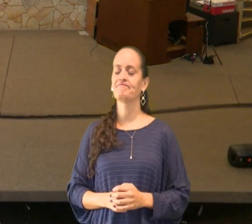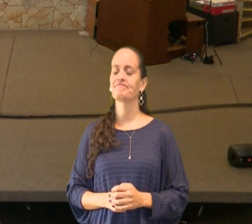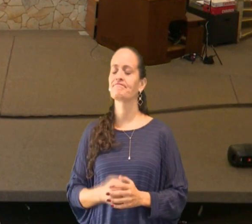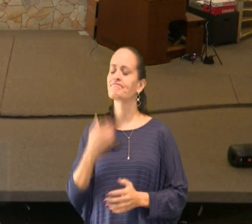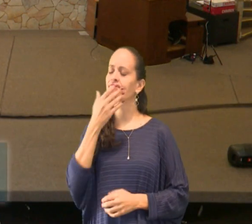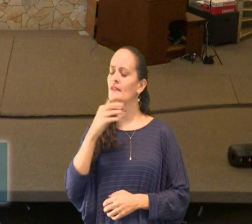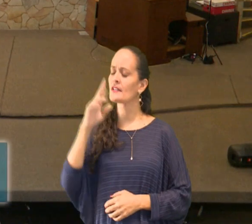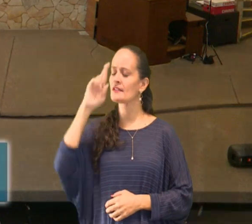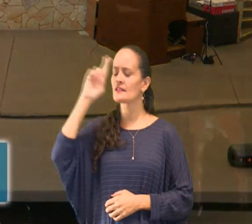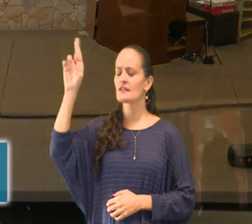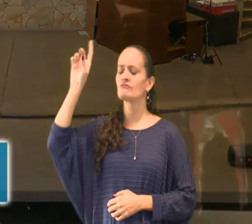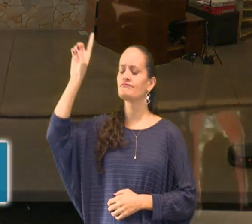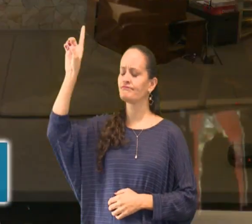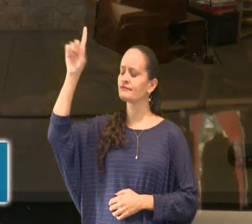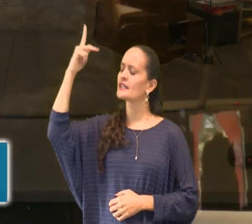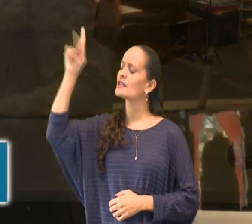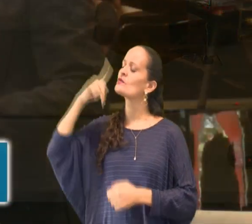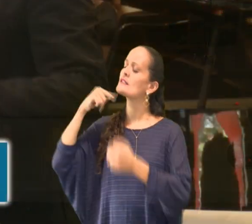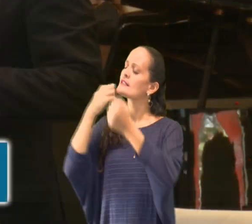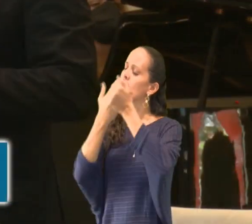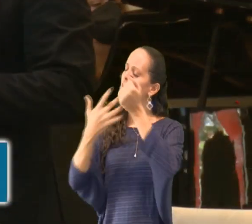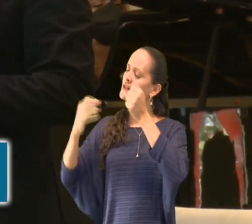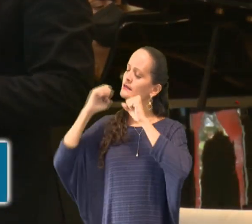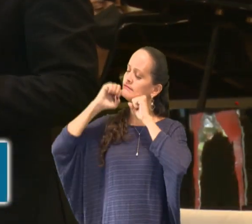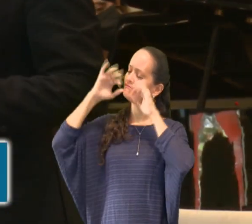Senhor, seja sobre nós o teu sangue